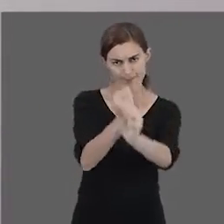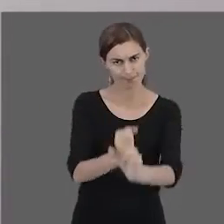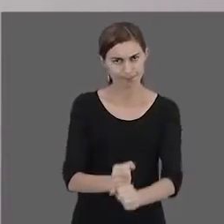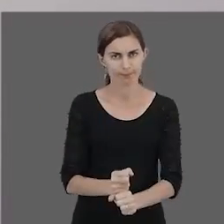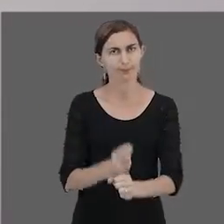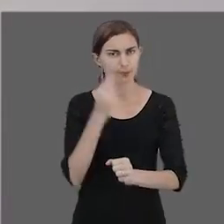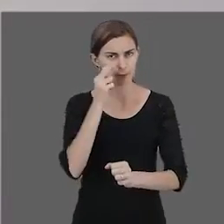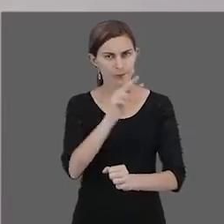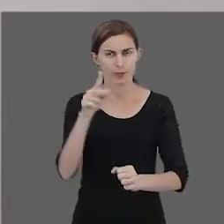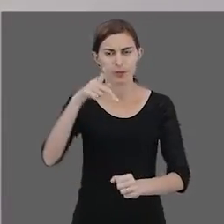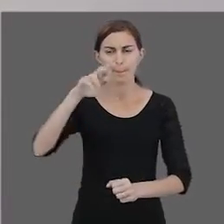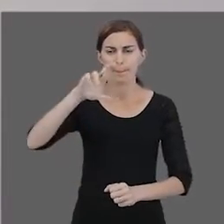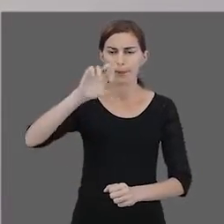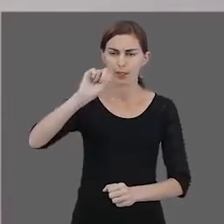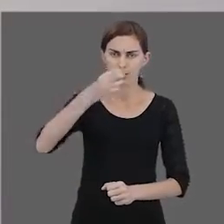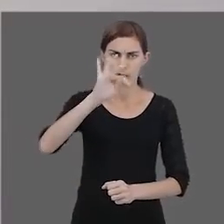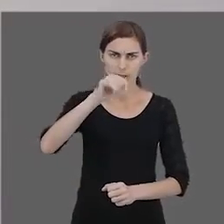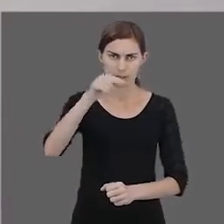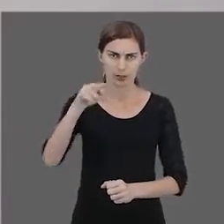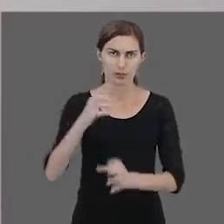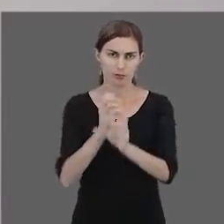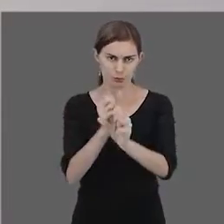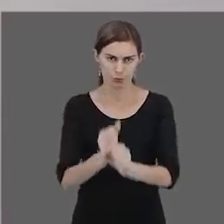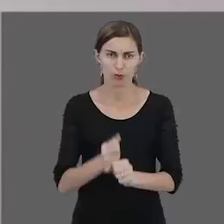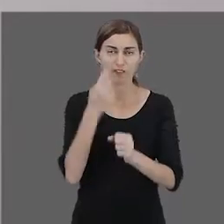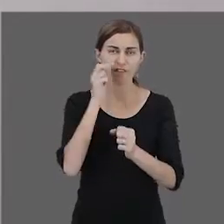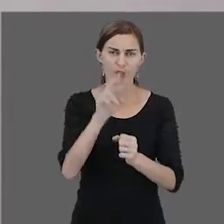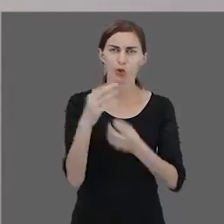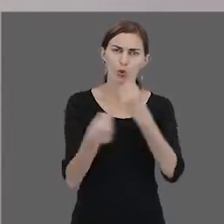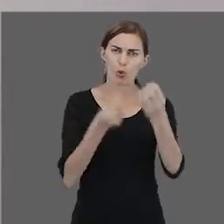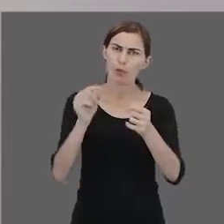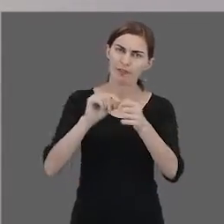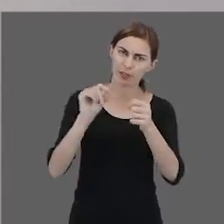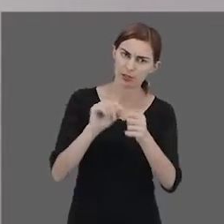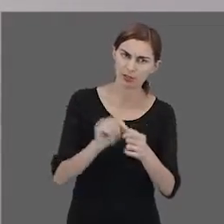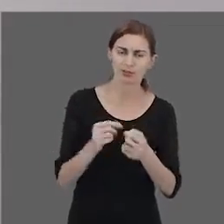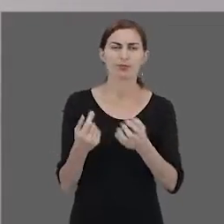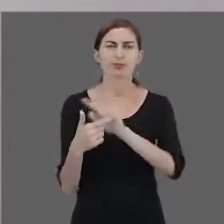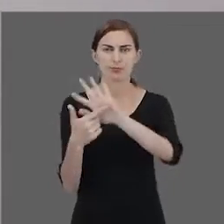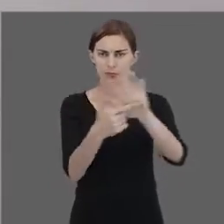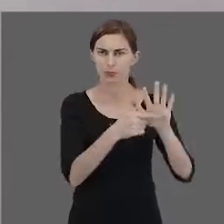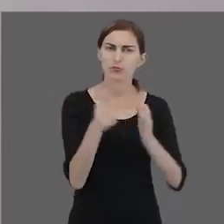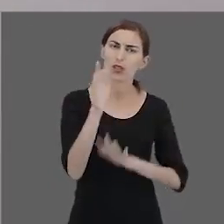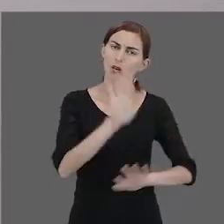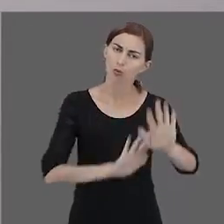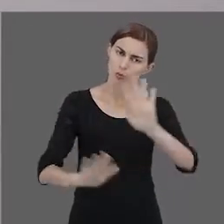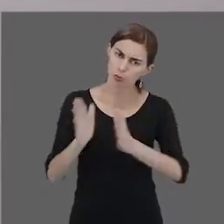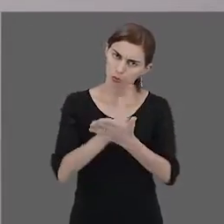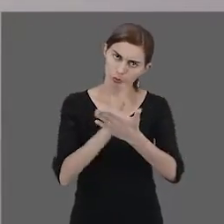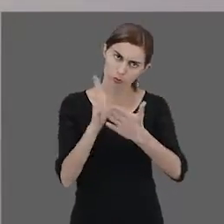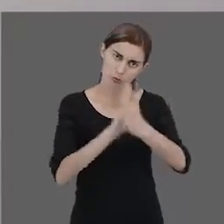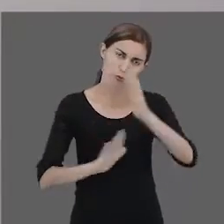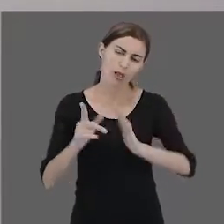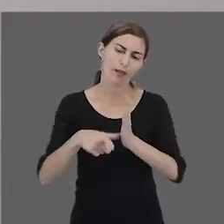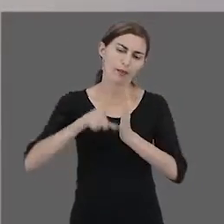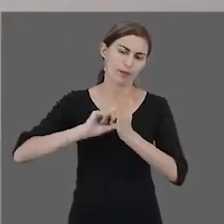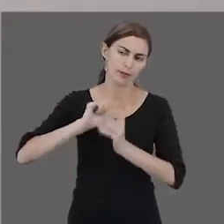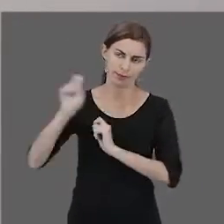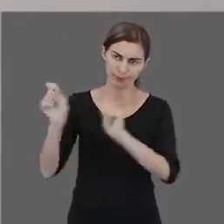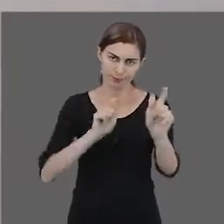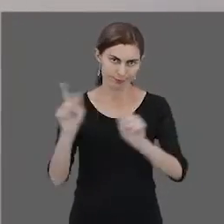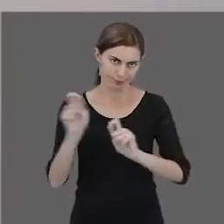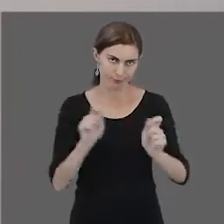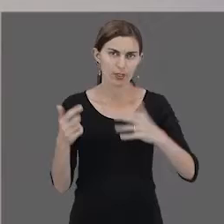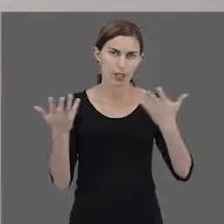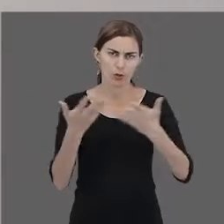o que é suprimento institucional, viram como deve ser executado, né? A gente apresentou alguns cuidados antes do pagamento e agora a gente vai